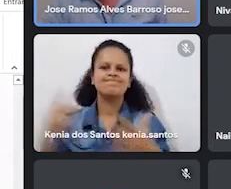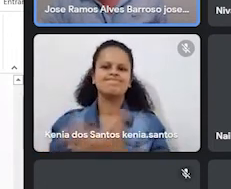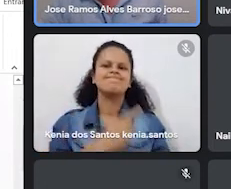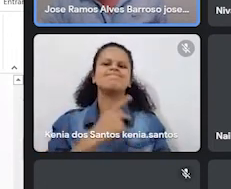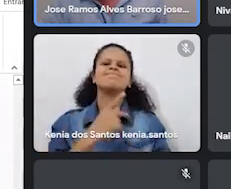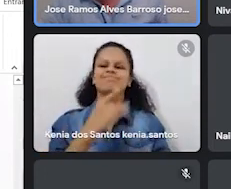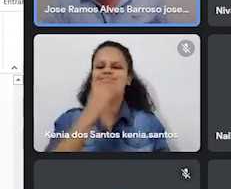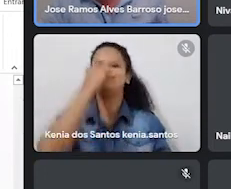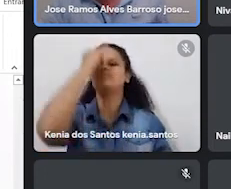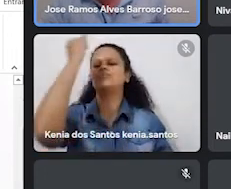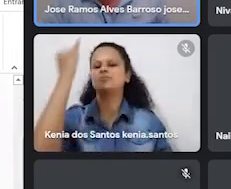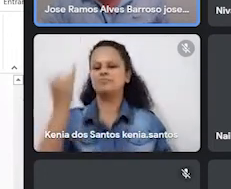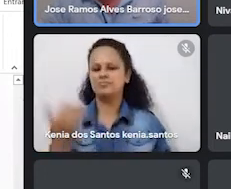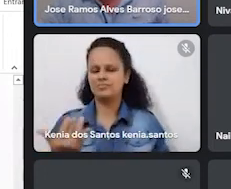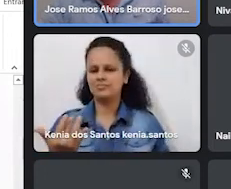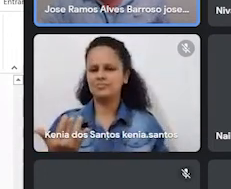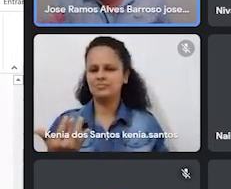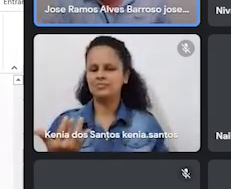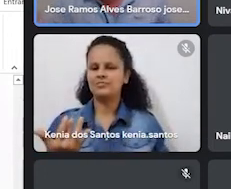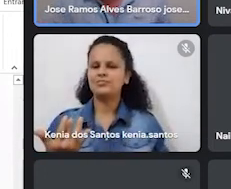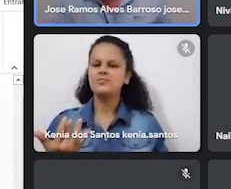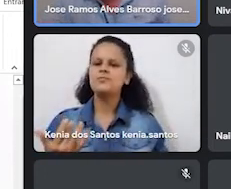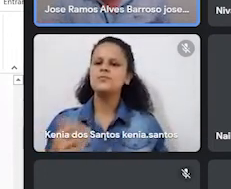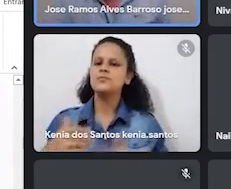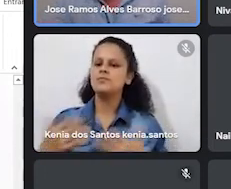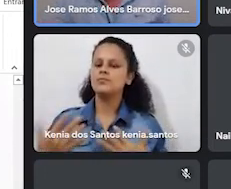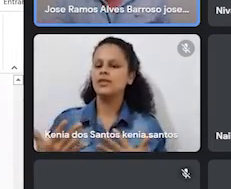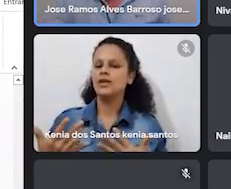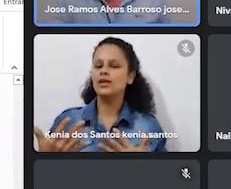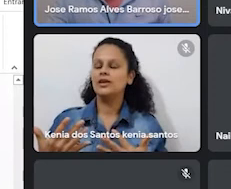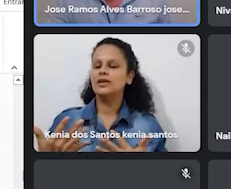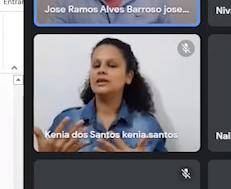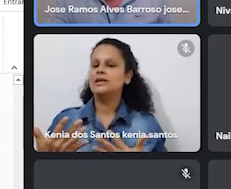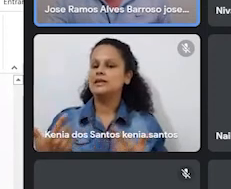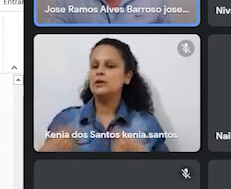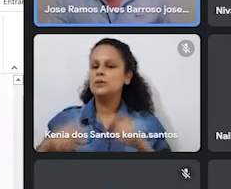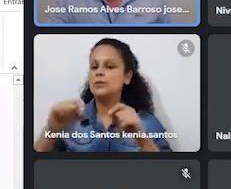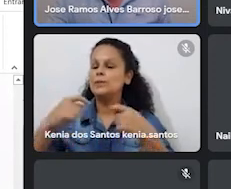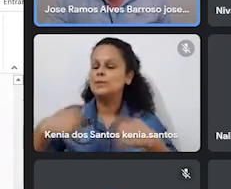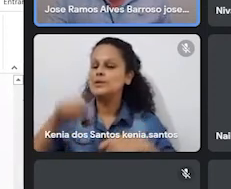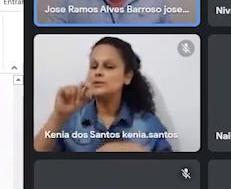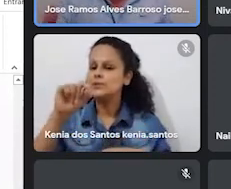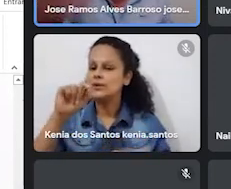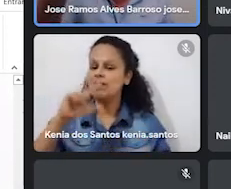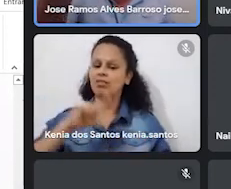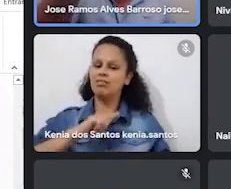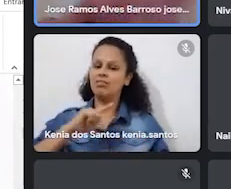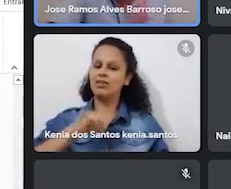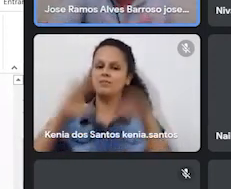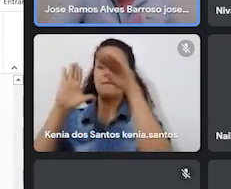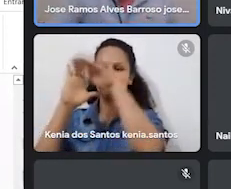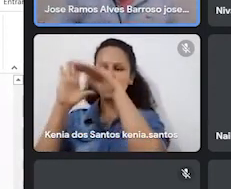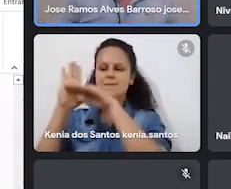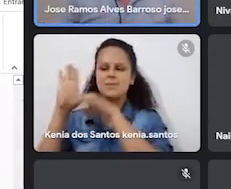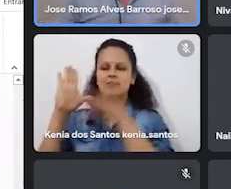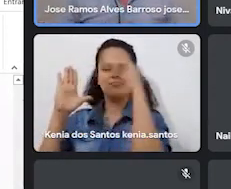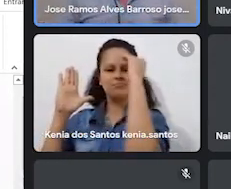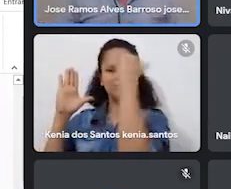Então, gente, não adianta, tem que seguir o procedimento. Se você não